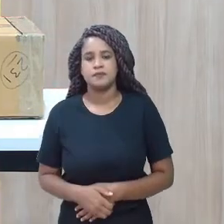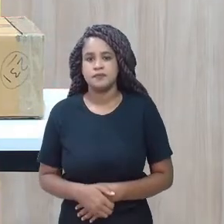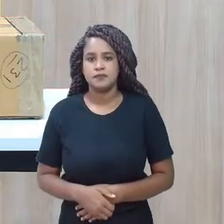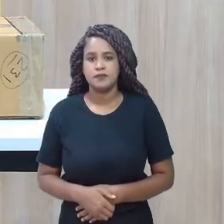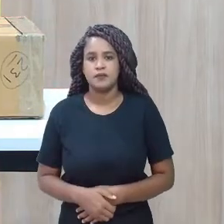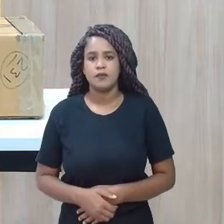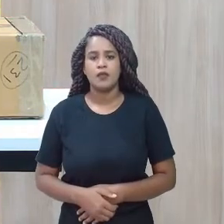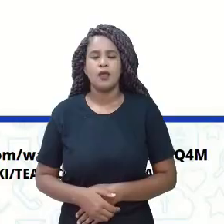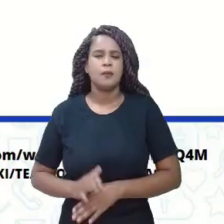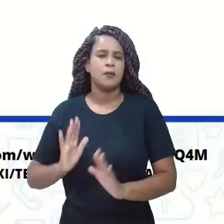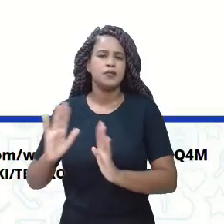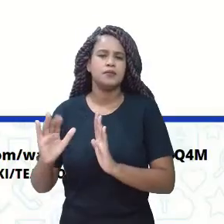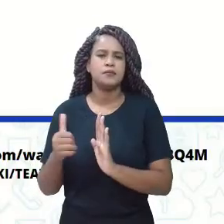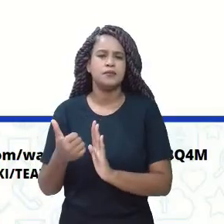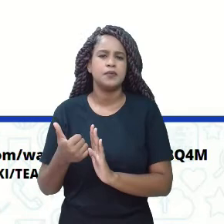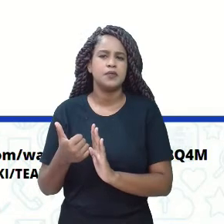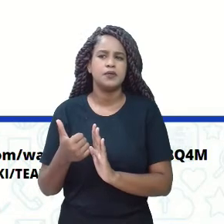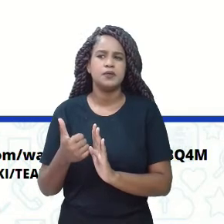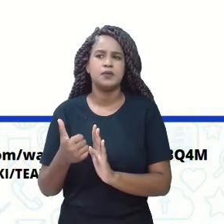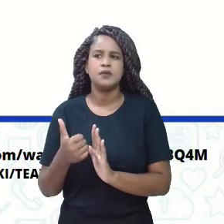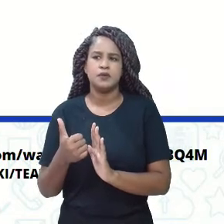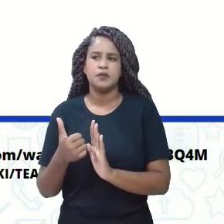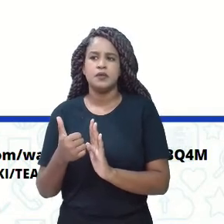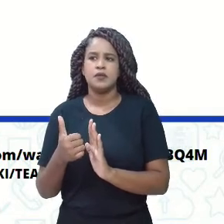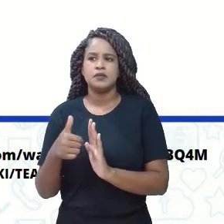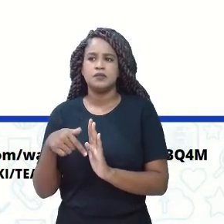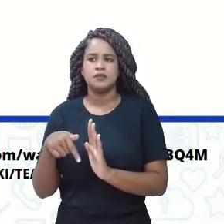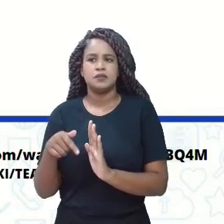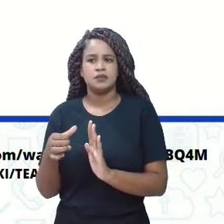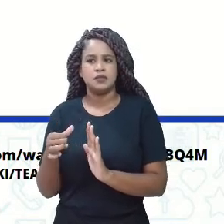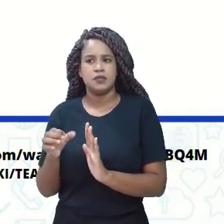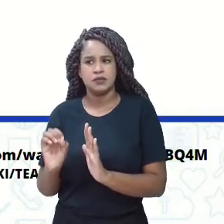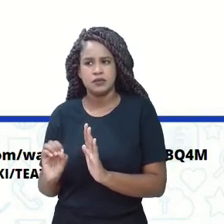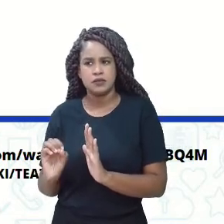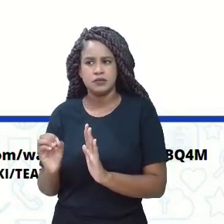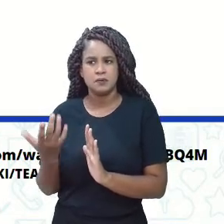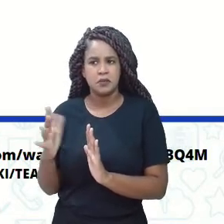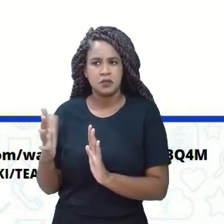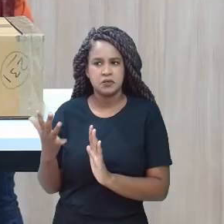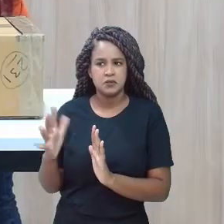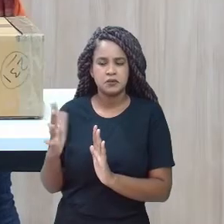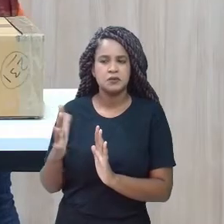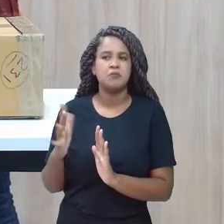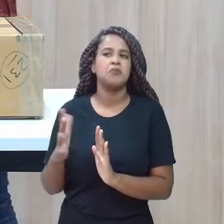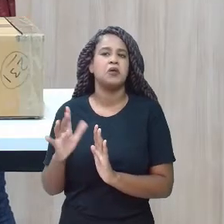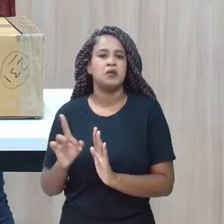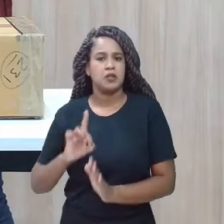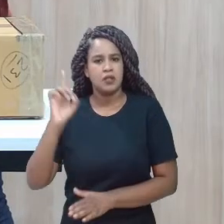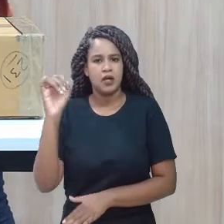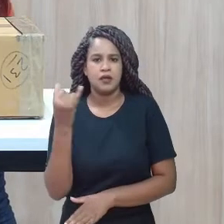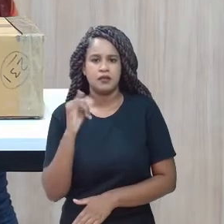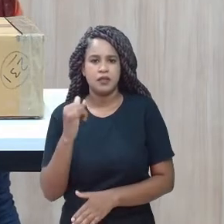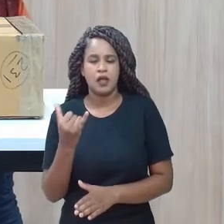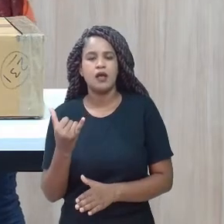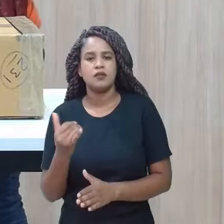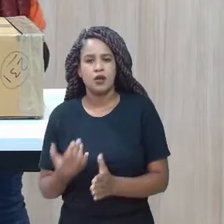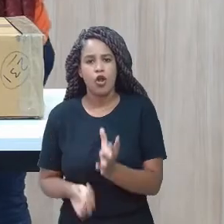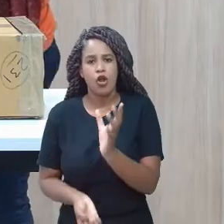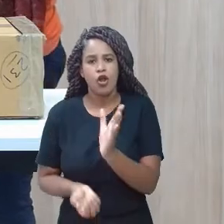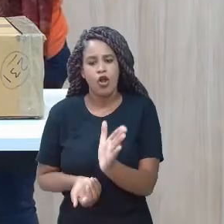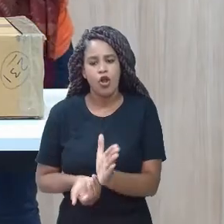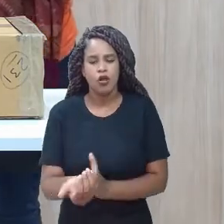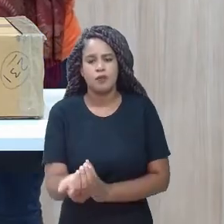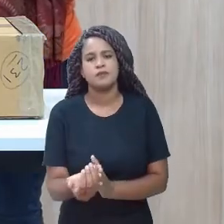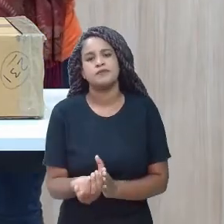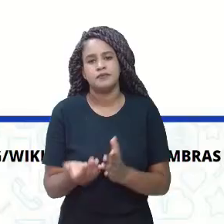de 1760, provavelmente foi na Itália, né? Que chegou o teatro de sombras. O